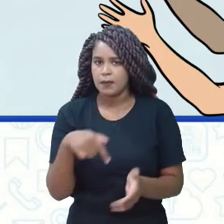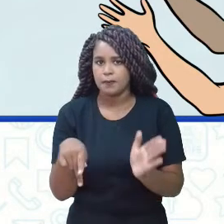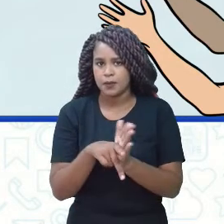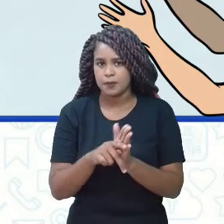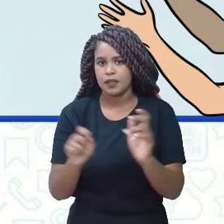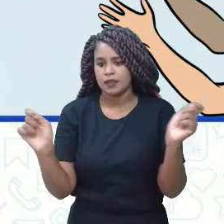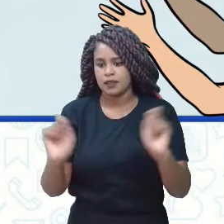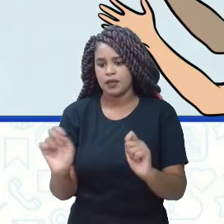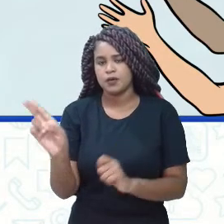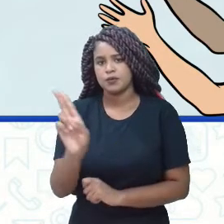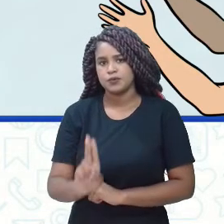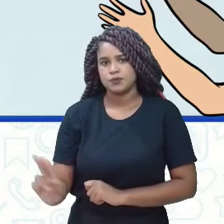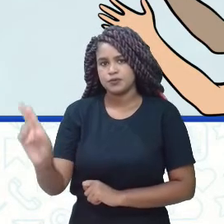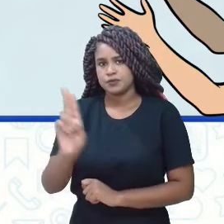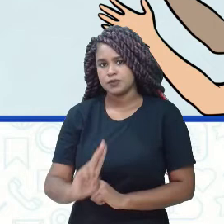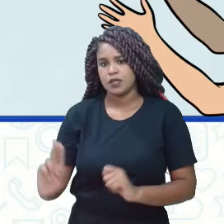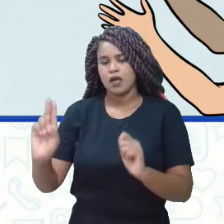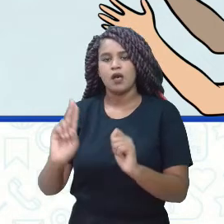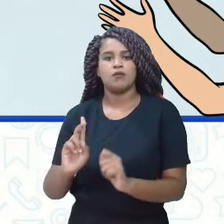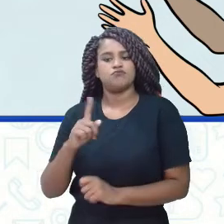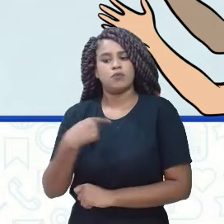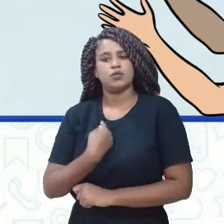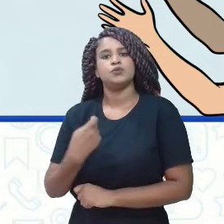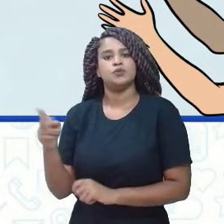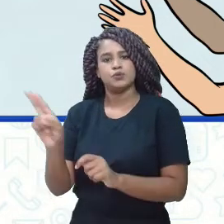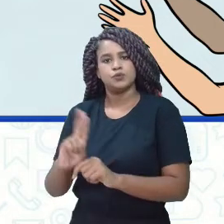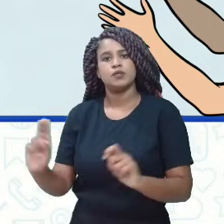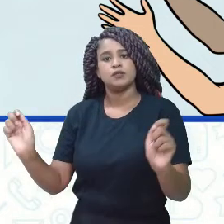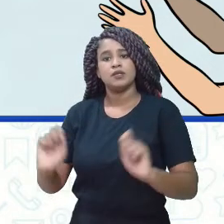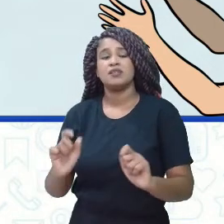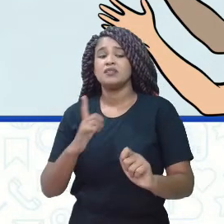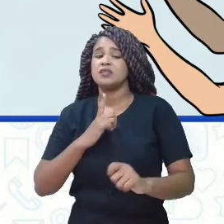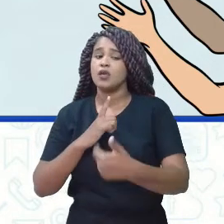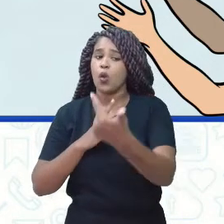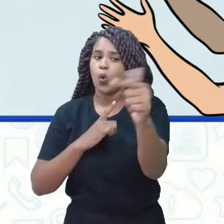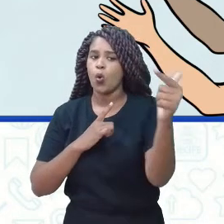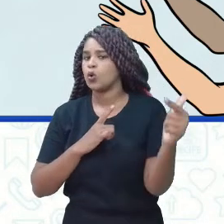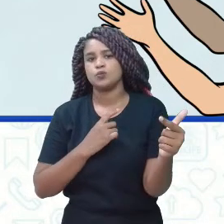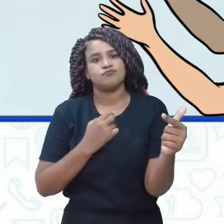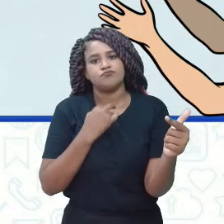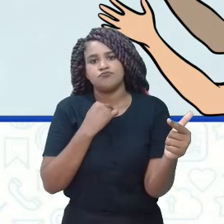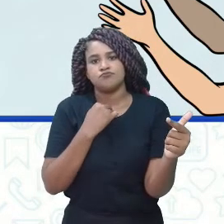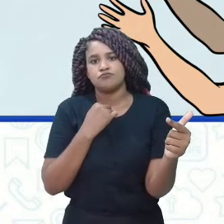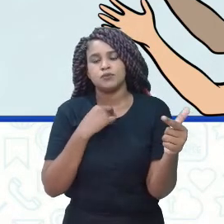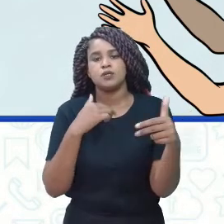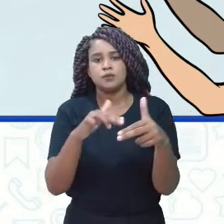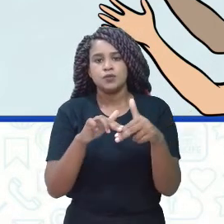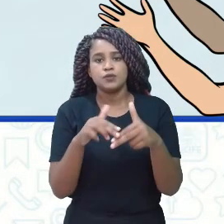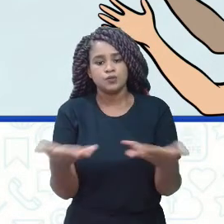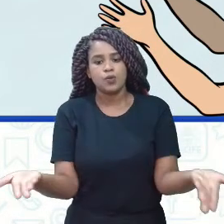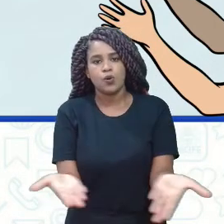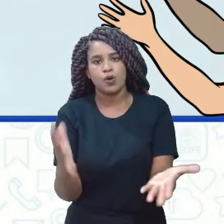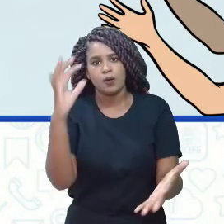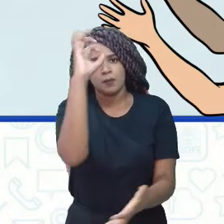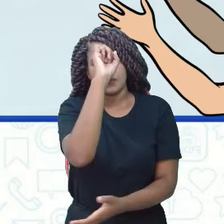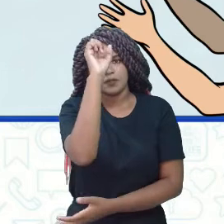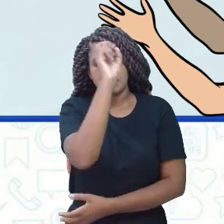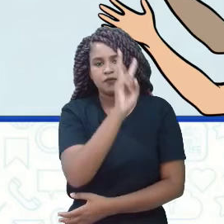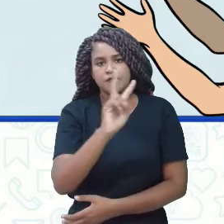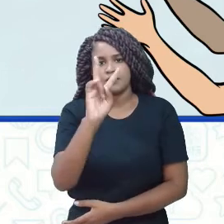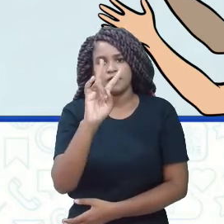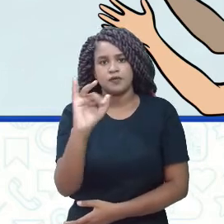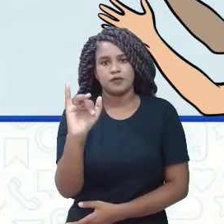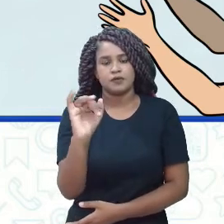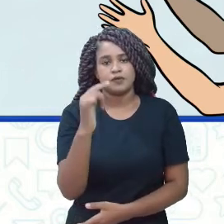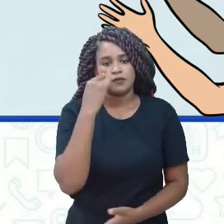utilizáveis, que a gente pode utilizar para o consumo próprio, e as outras que não. A gente vai saber direitinho na nossa queridíssima aula de hoje. Então, nós temos aí o planeta